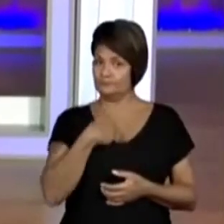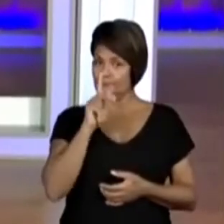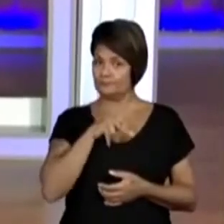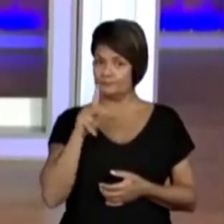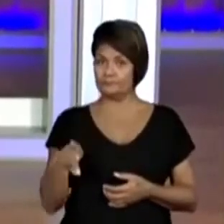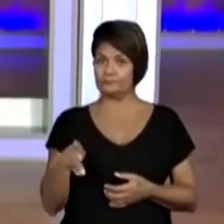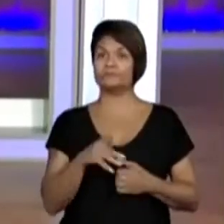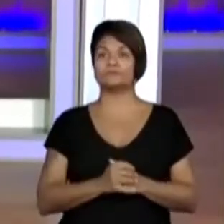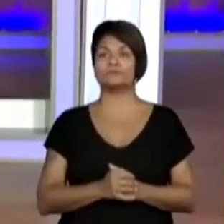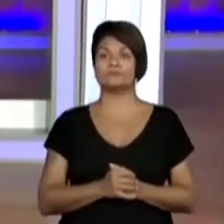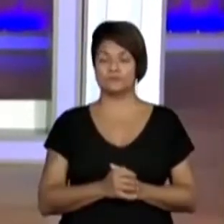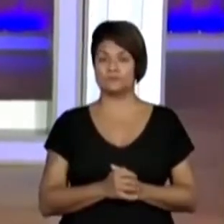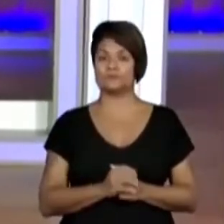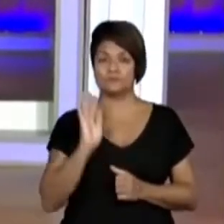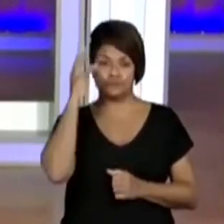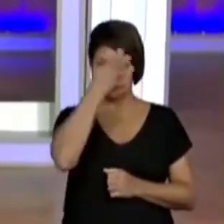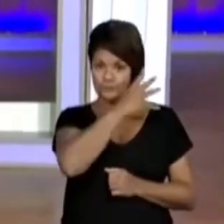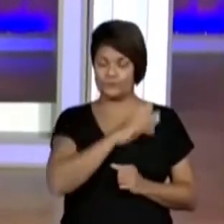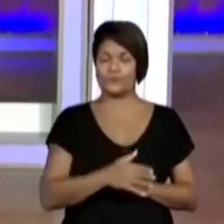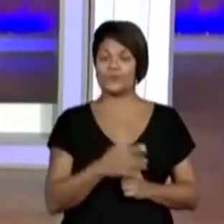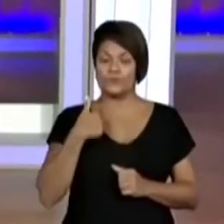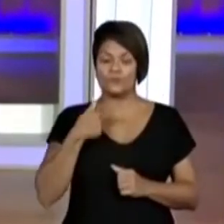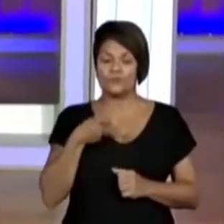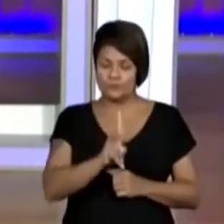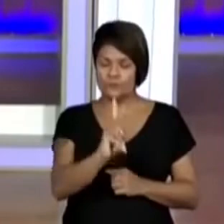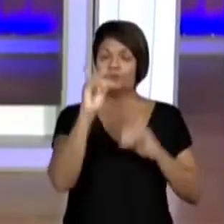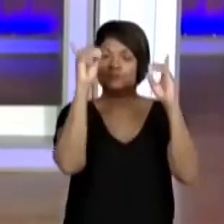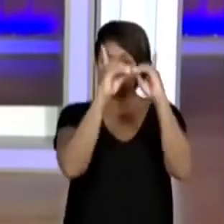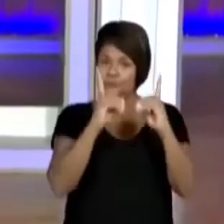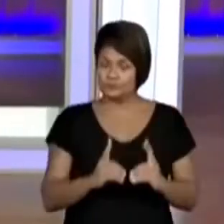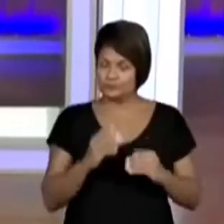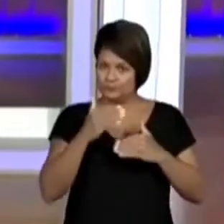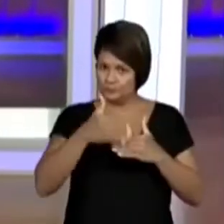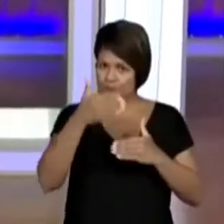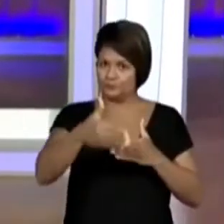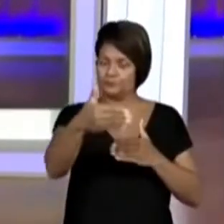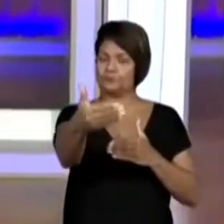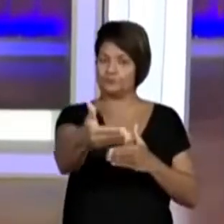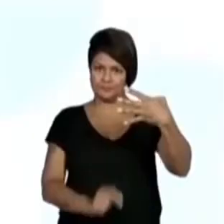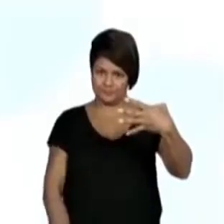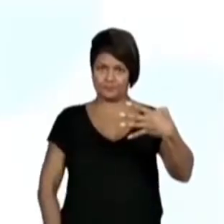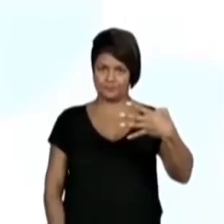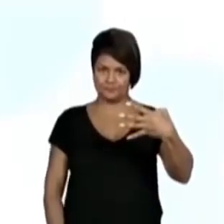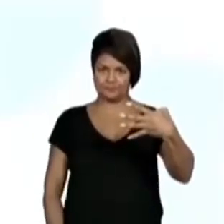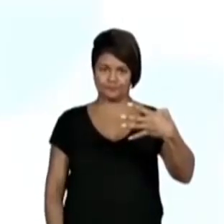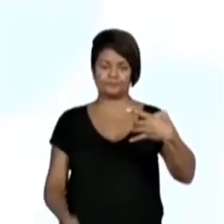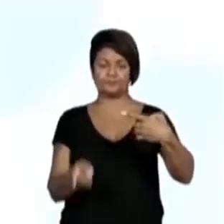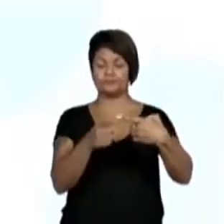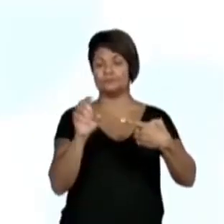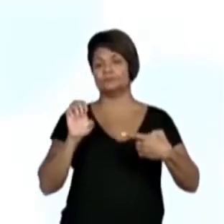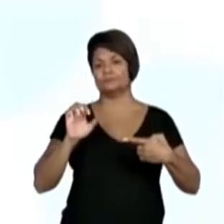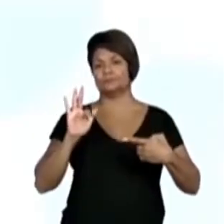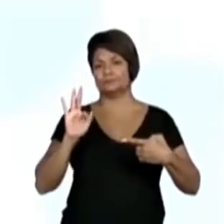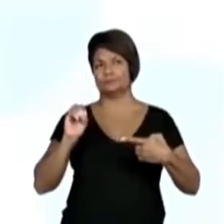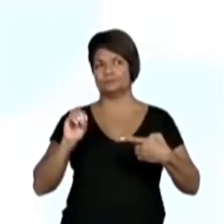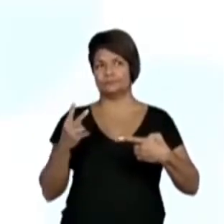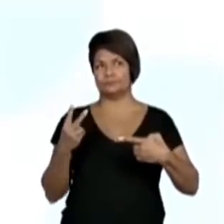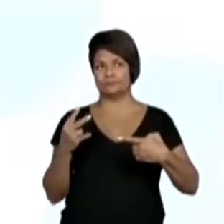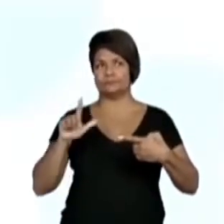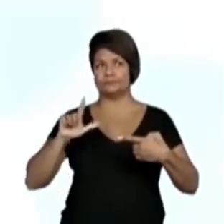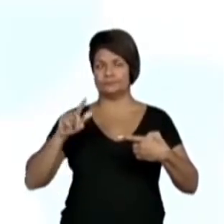darei continuidade na nossa sequência didática sobre receitas. EF 02